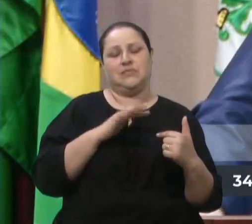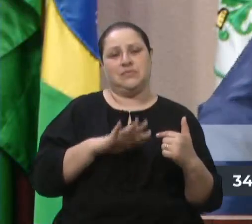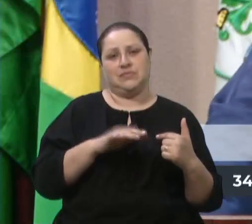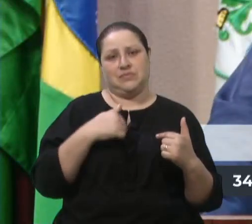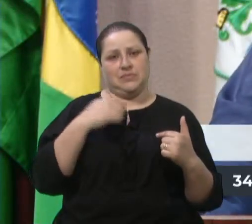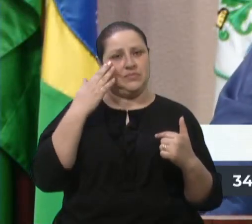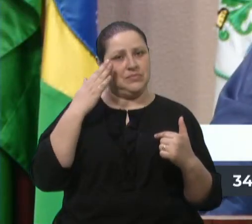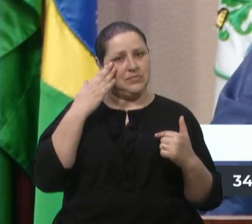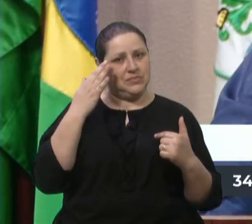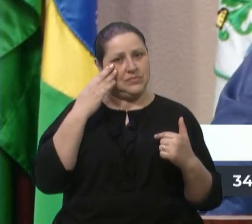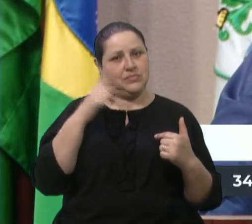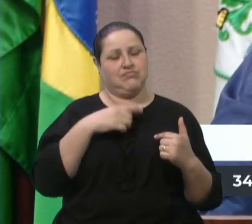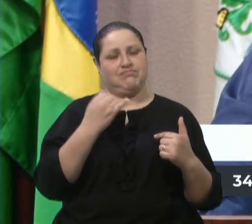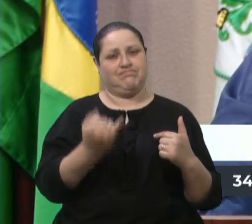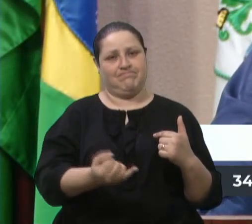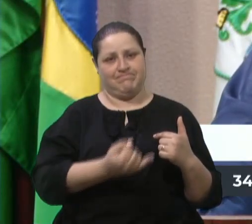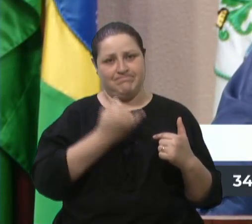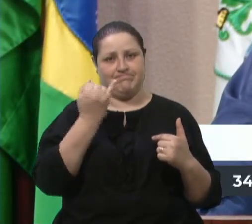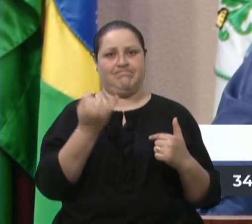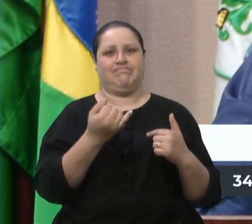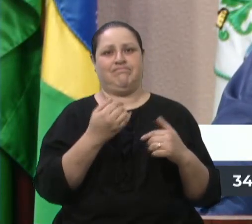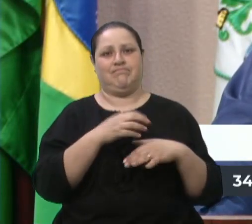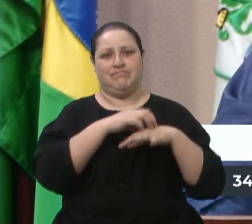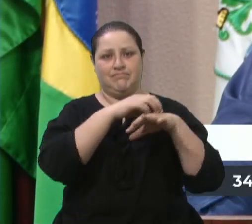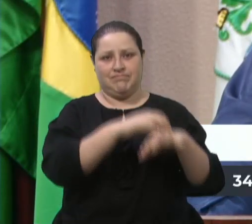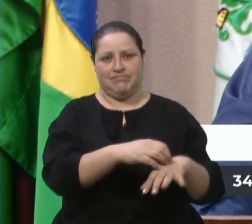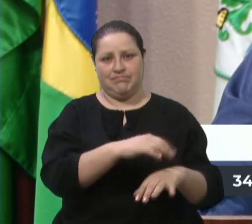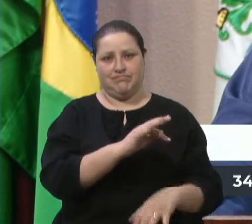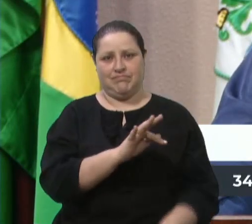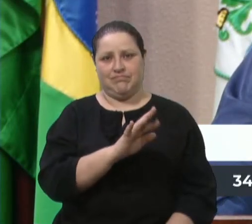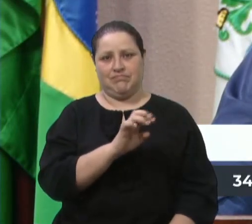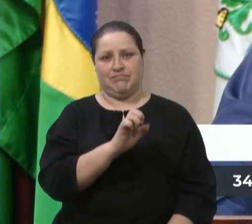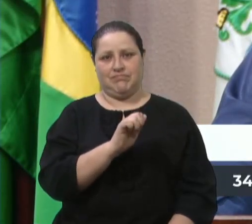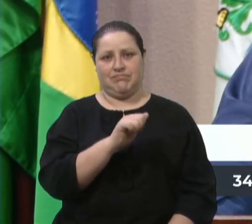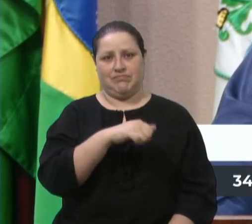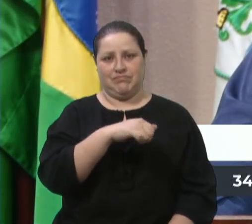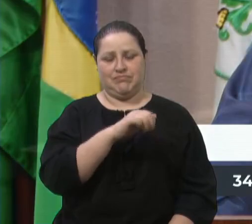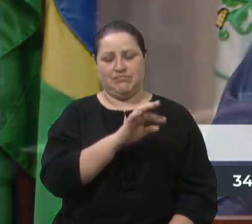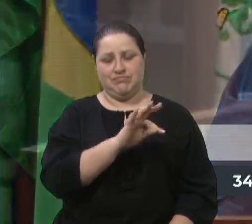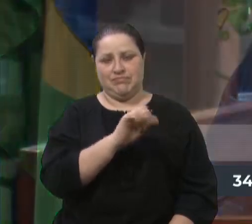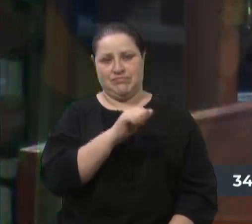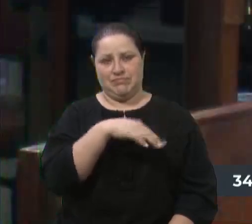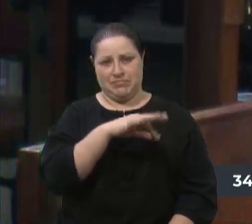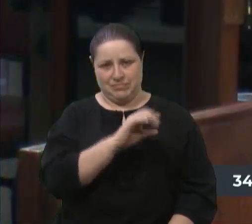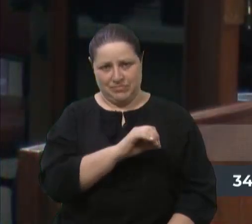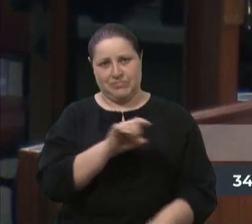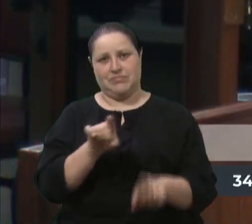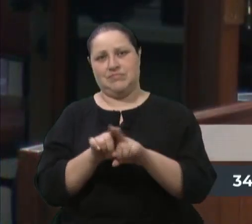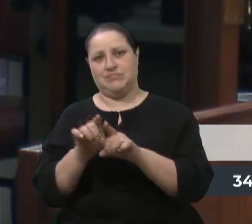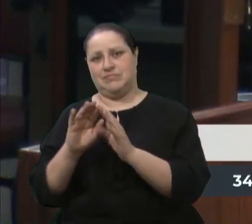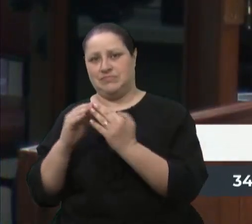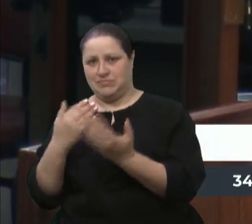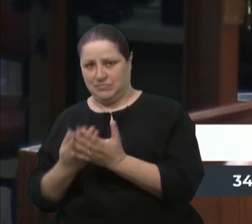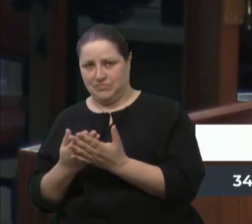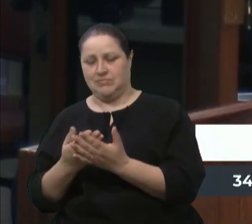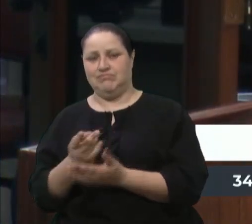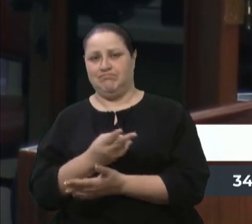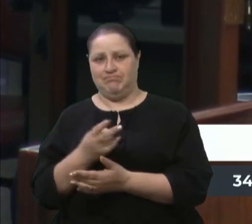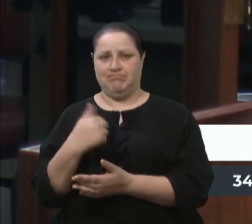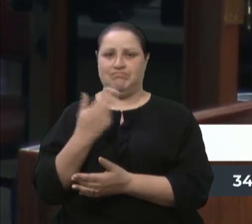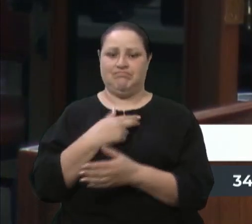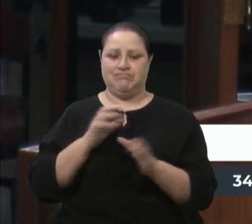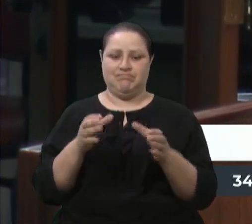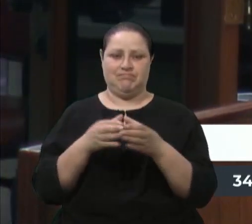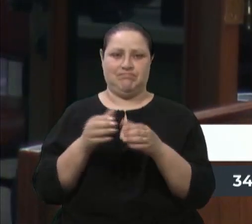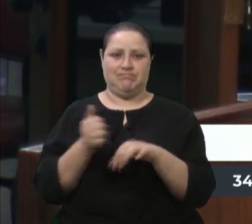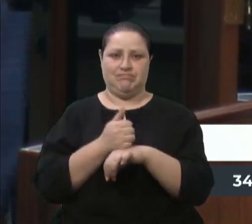hoje, tanto o transporte escolar como o transporte e fretamento, nós somos um grupo muito forte, muito grande, mas a gente entende